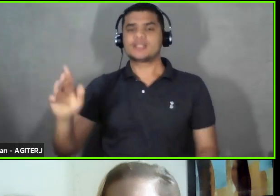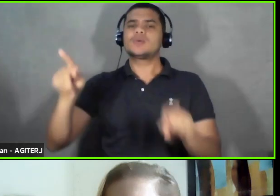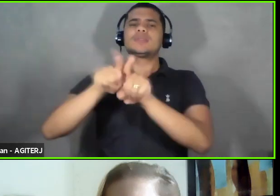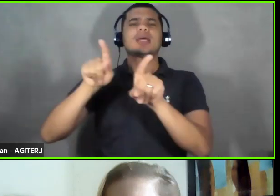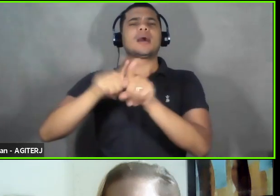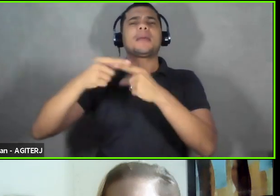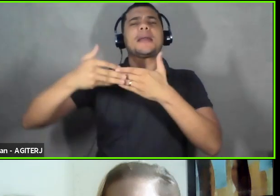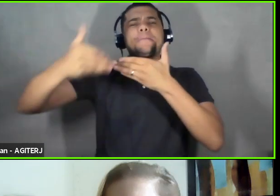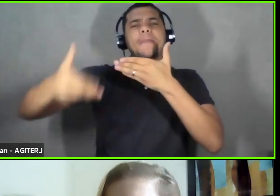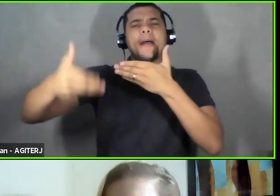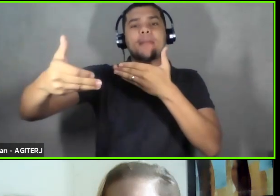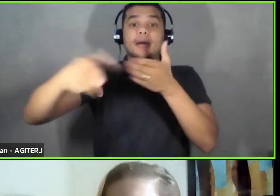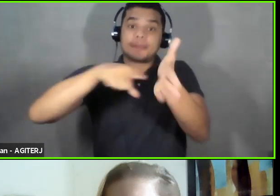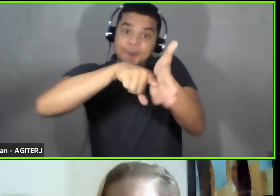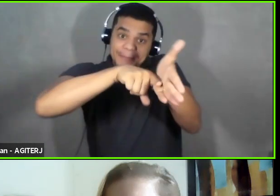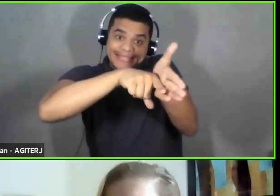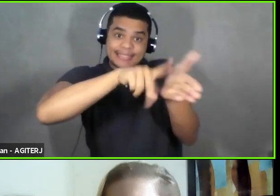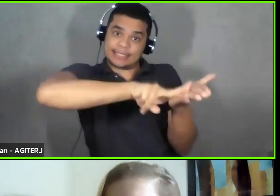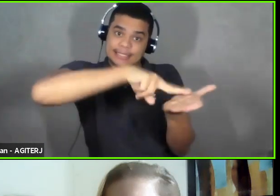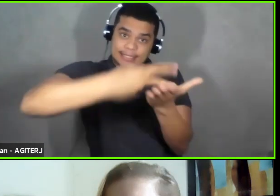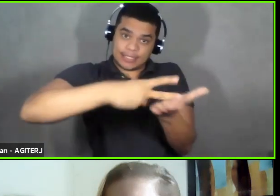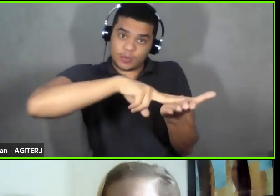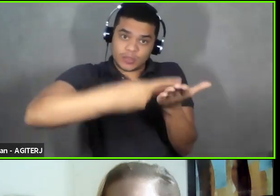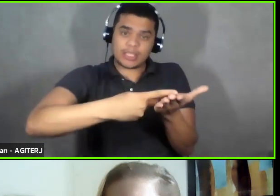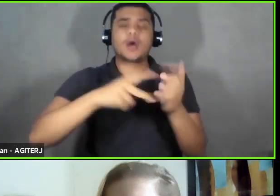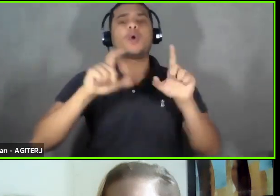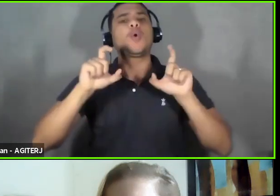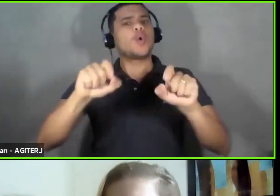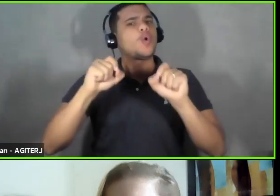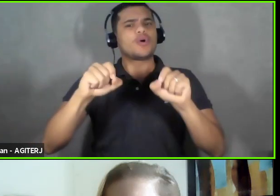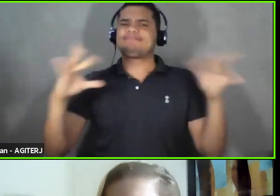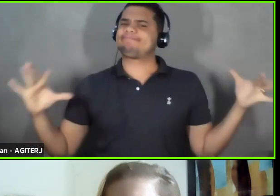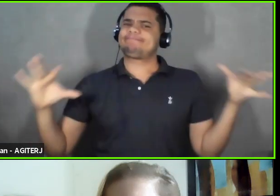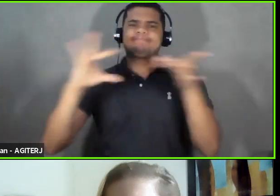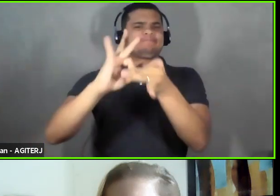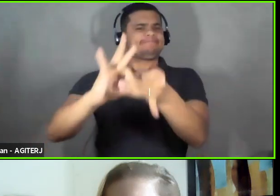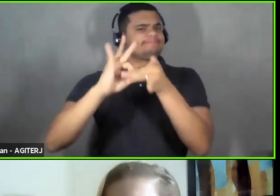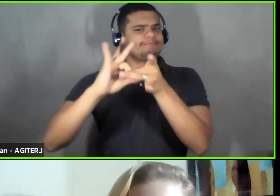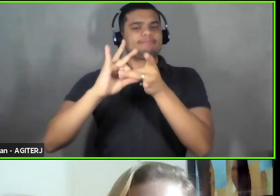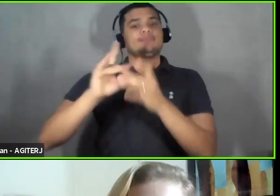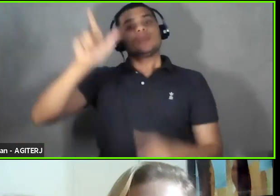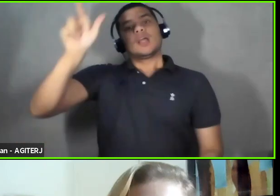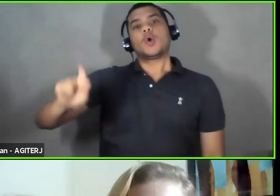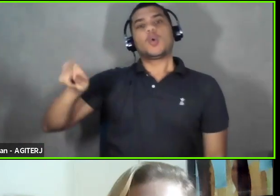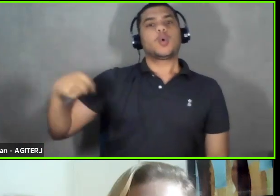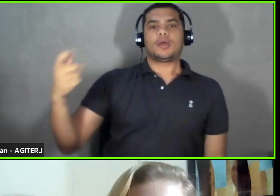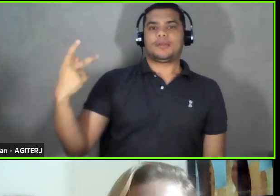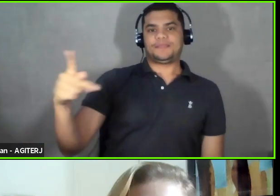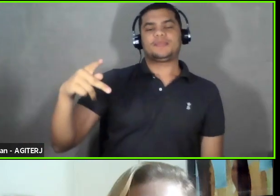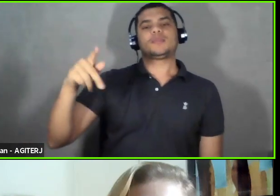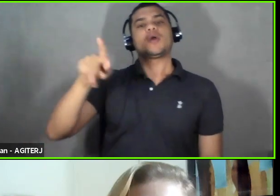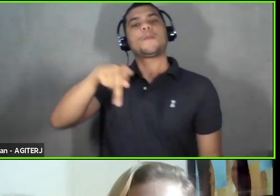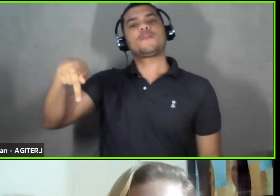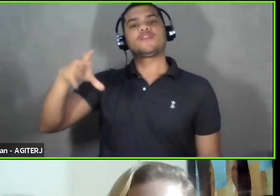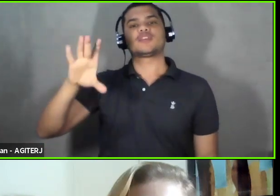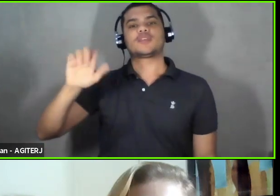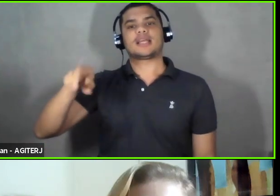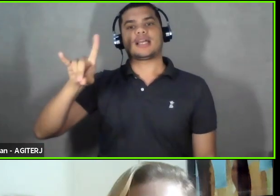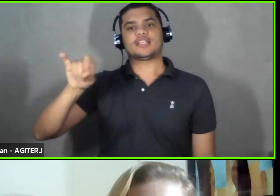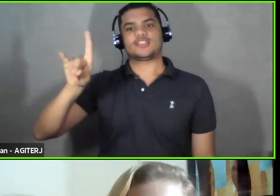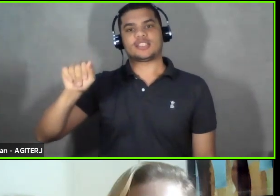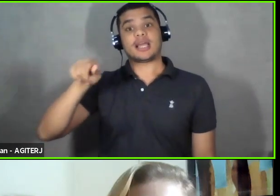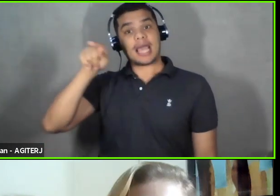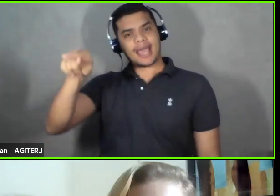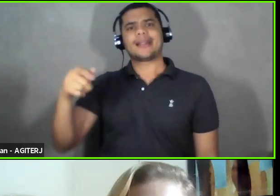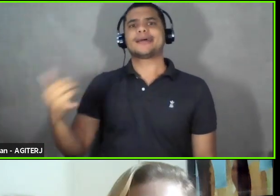a pesquisa em tradução, estão indissociavelmente ligadas ao nome da professora Cândida, que, por coincidência,